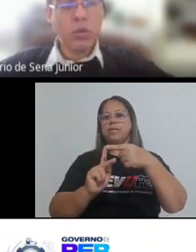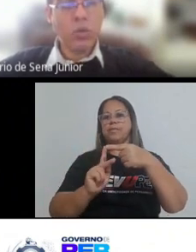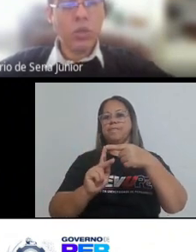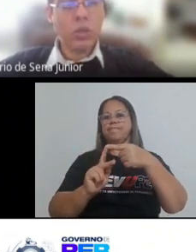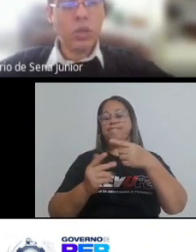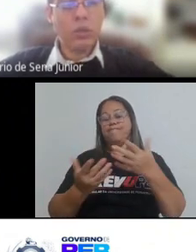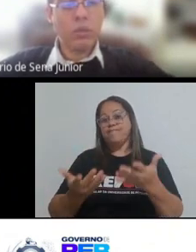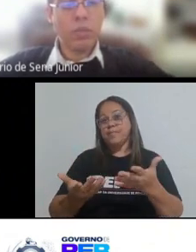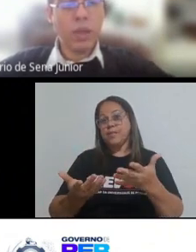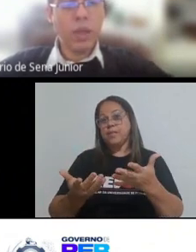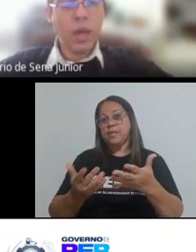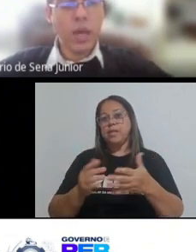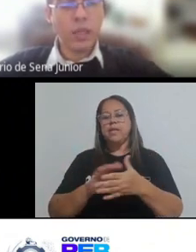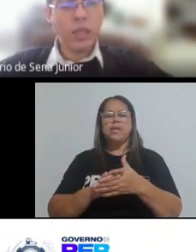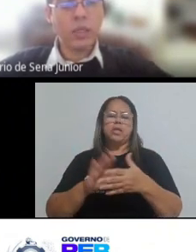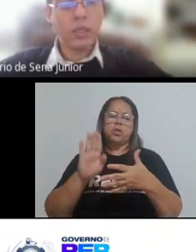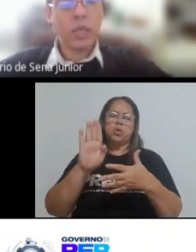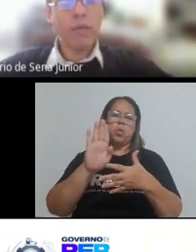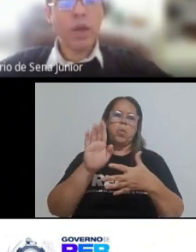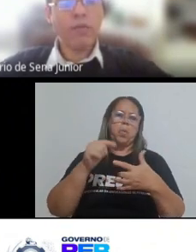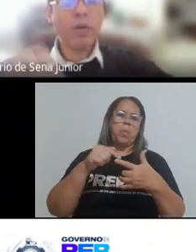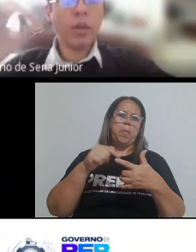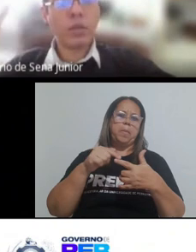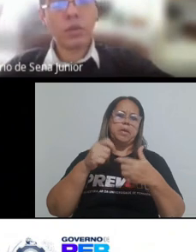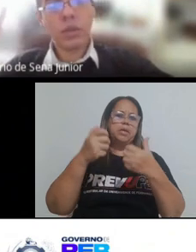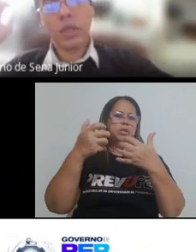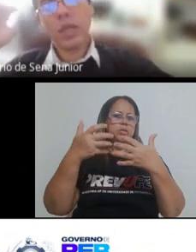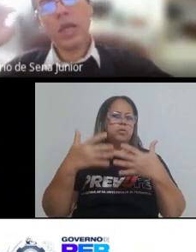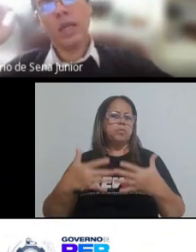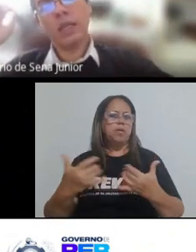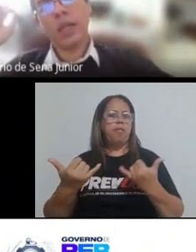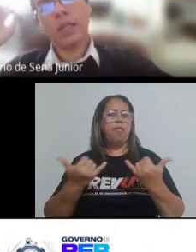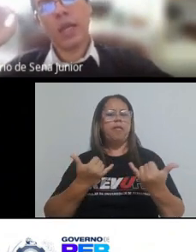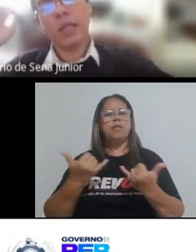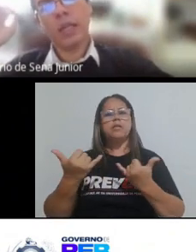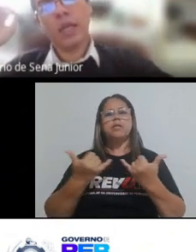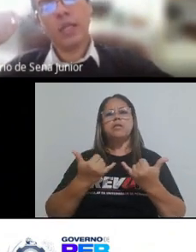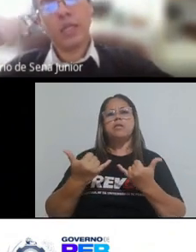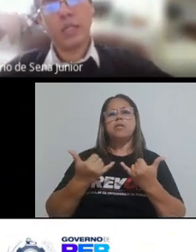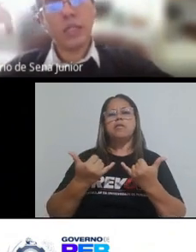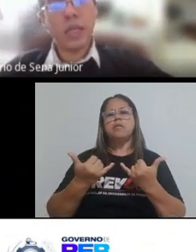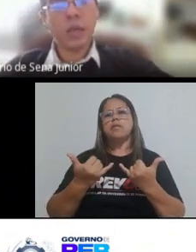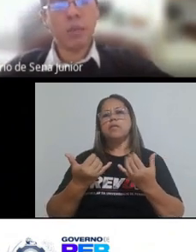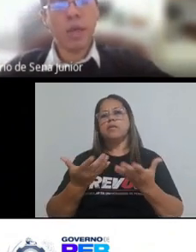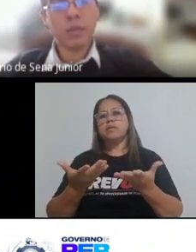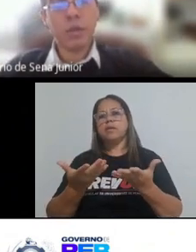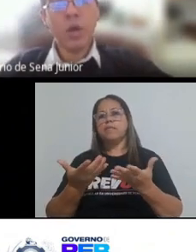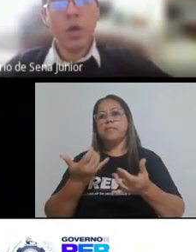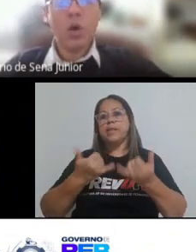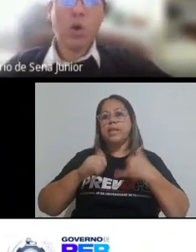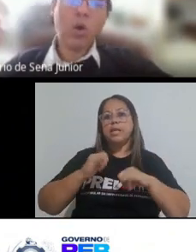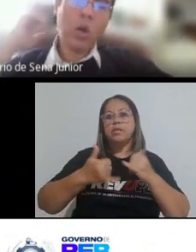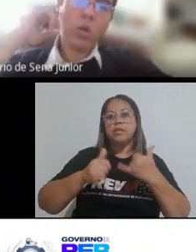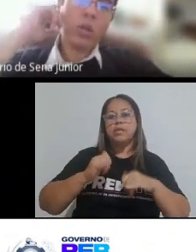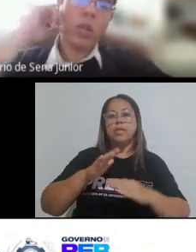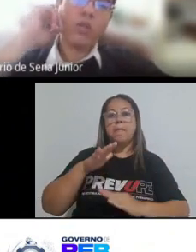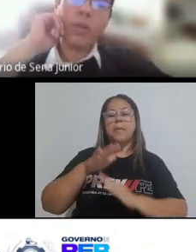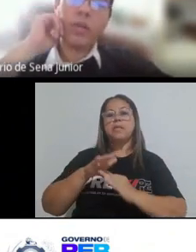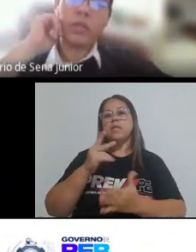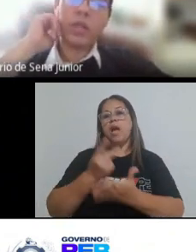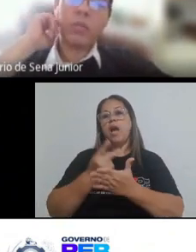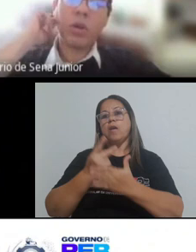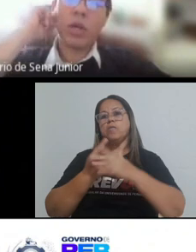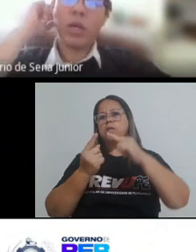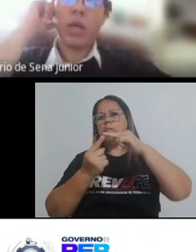No item B diz que a informação tratada é que a energia cinética máxima ocorre quando a